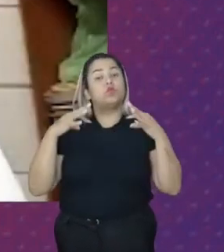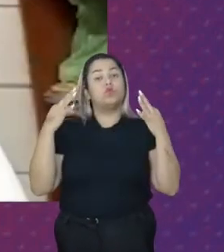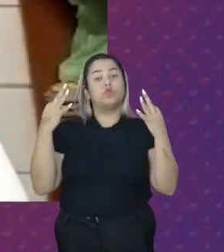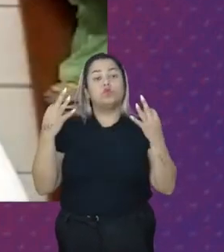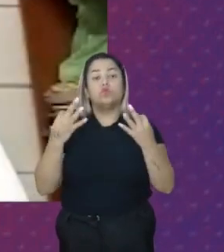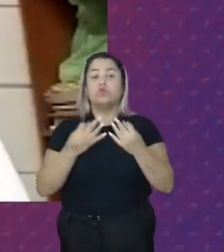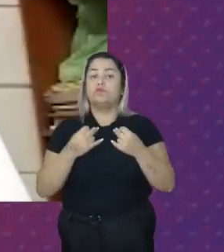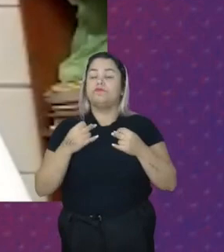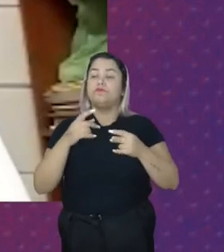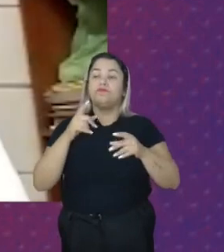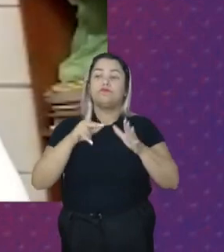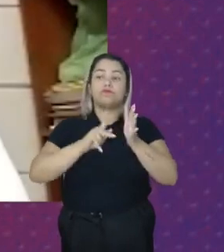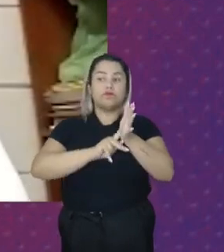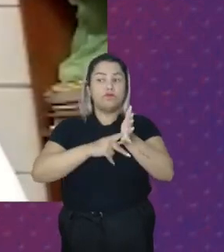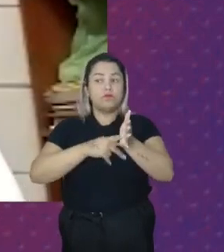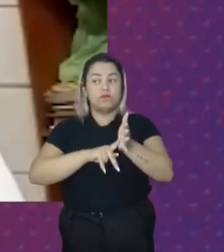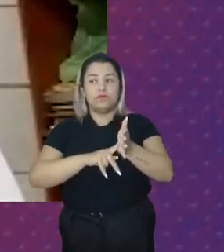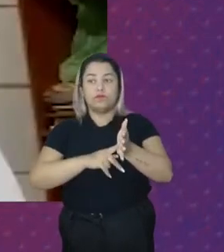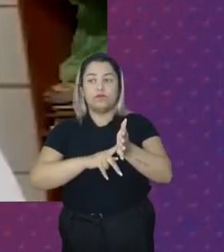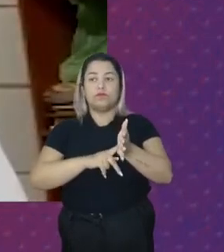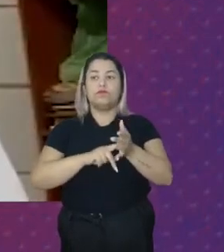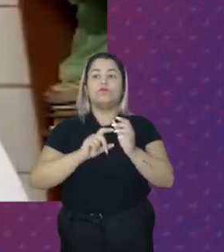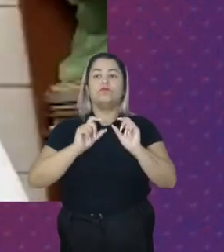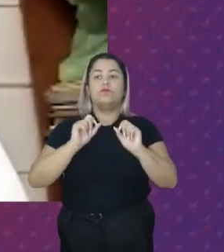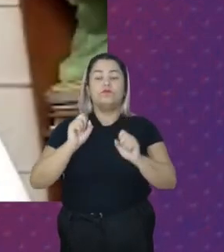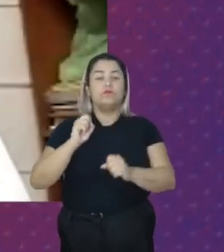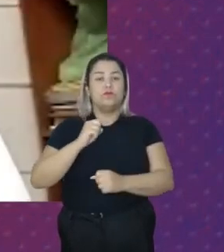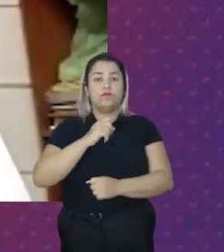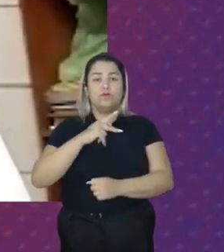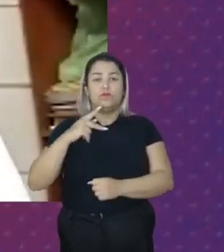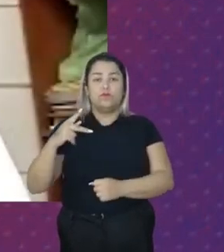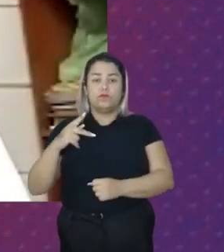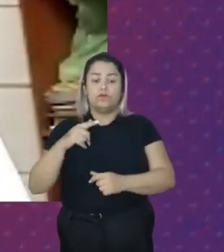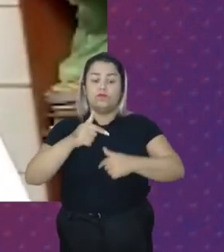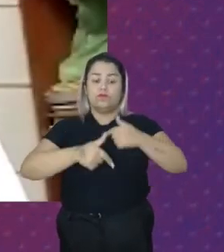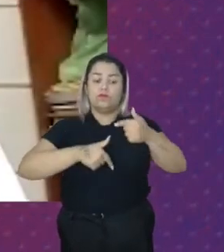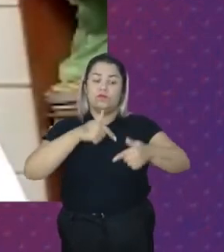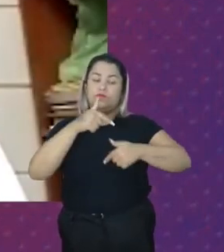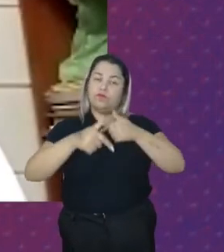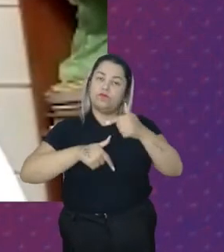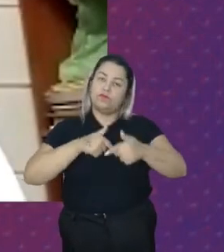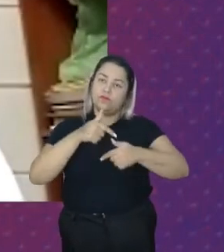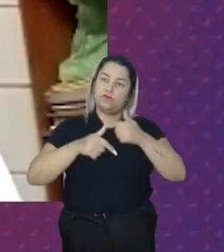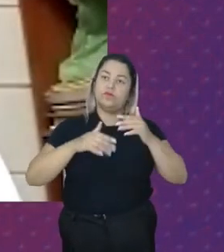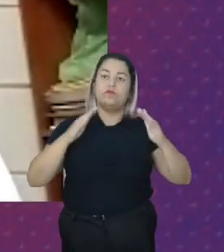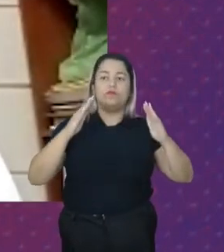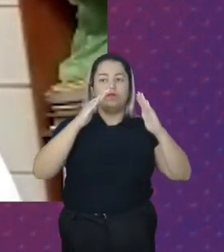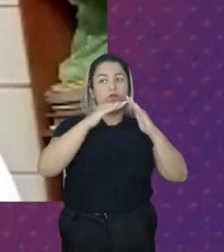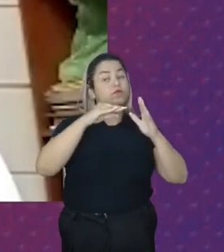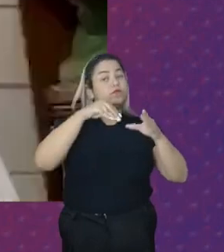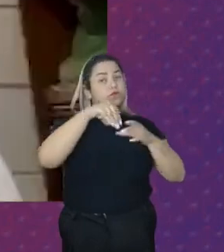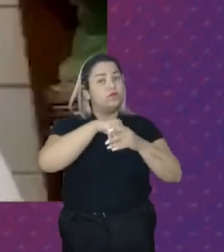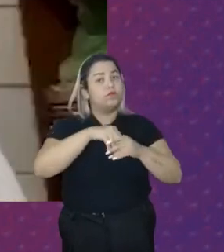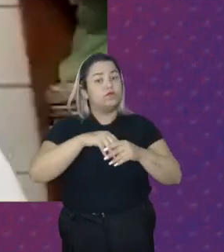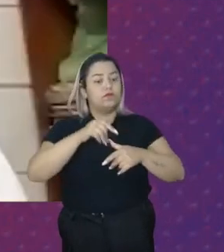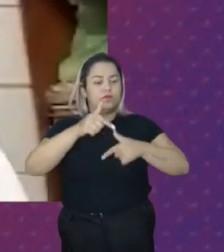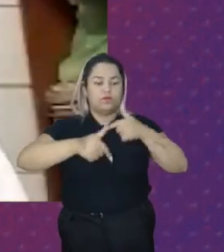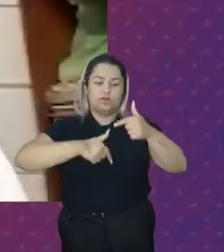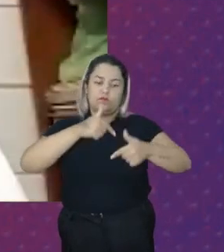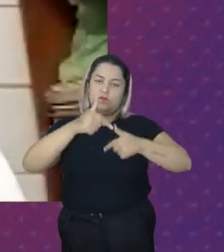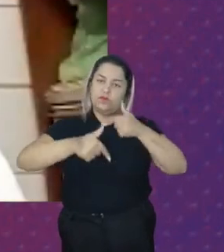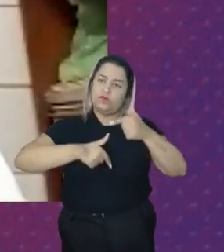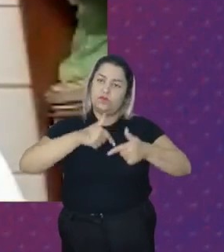dirigentes Dos sindicatos Que é a questão Da aposentadoria Da trabalhadora Doméstica Porque É um trabalho Que tem Muita